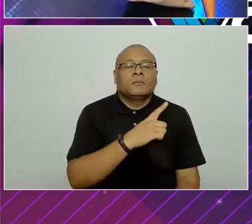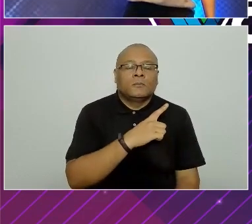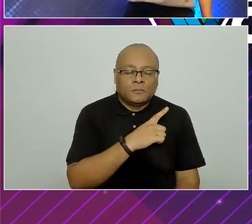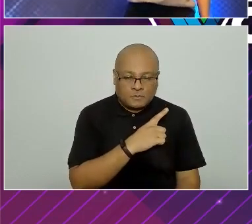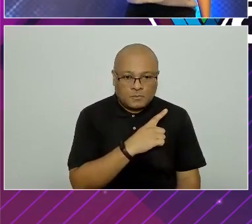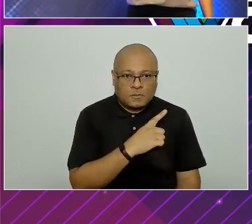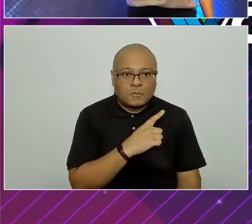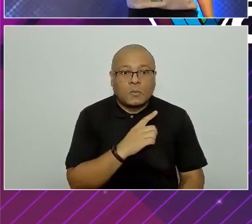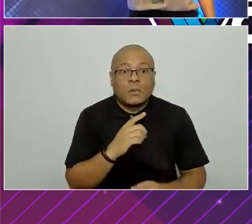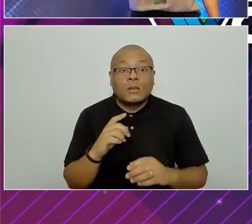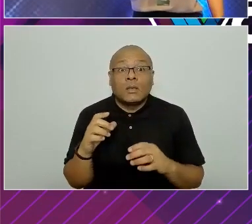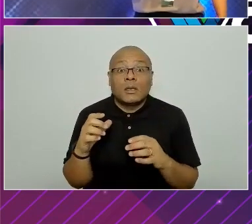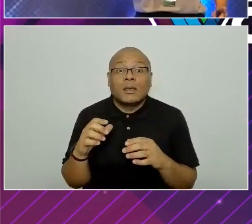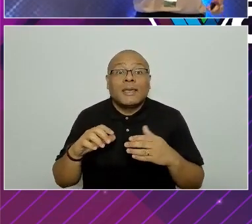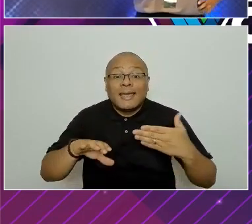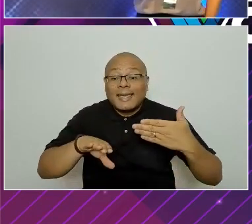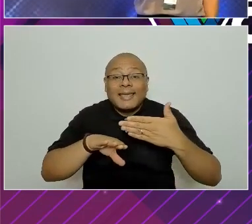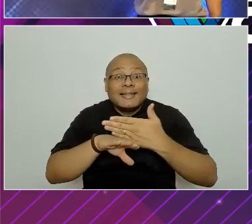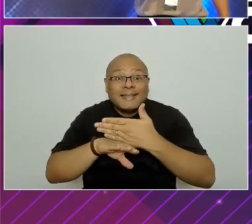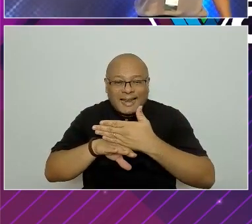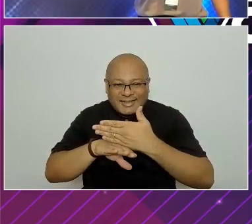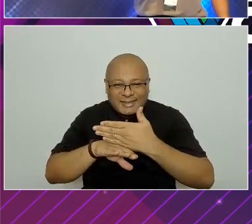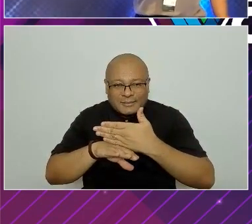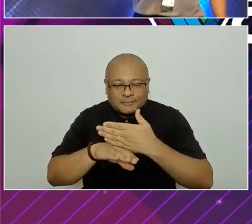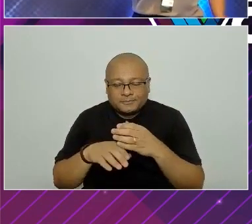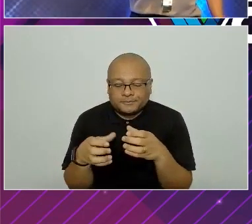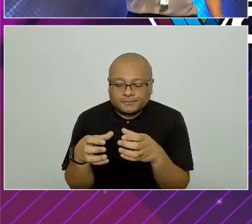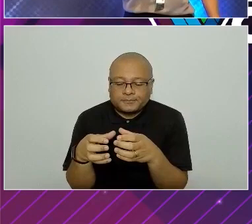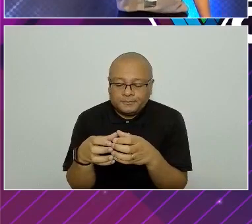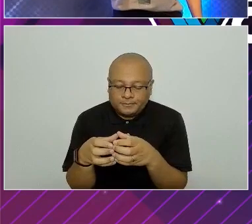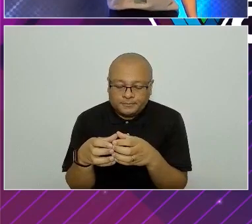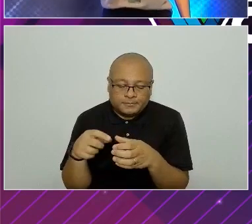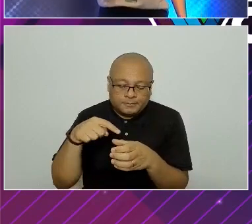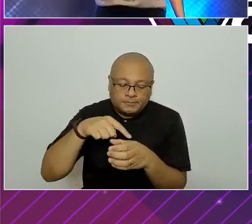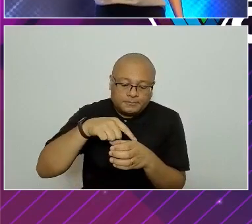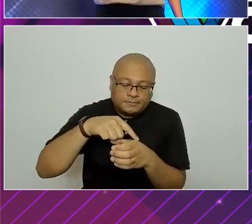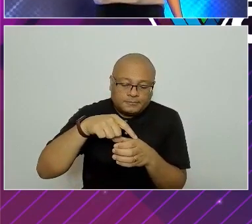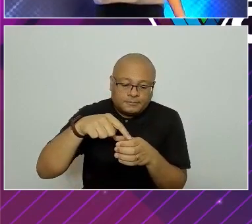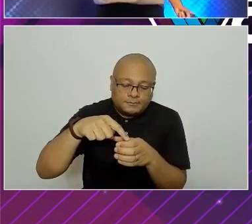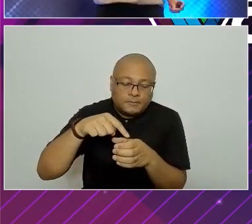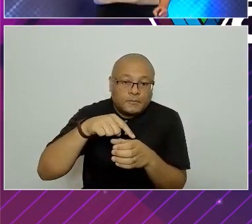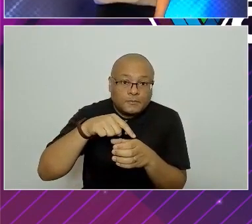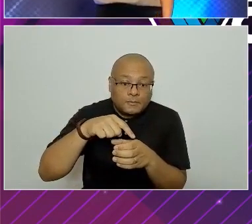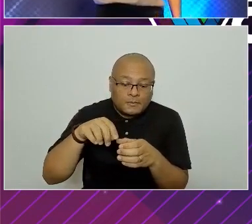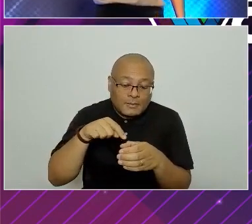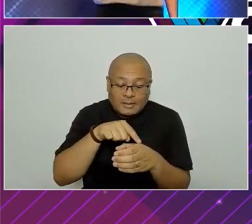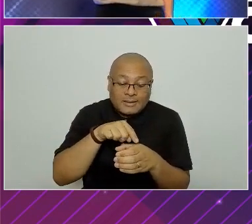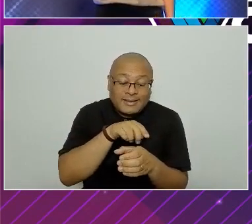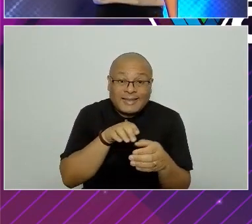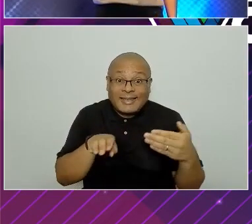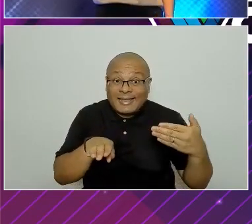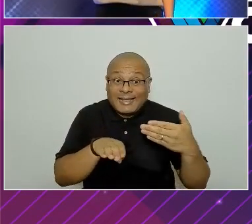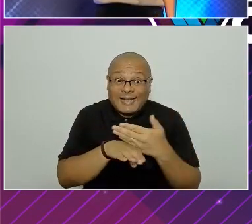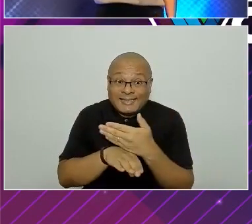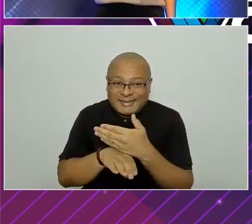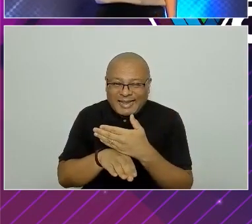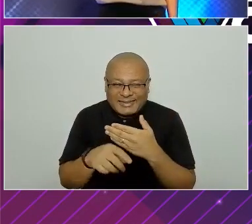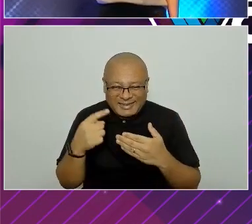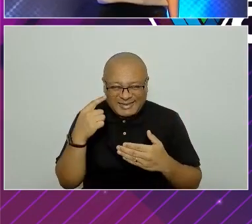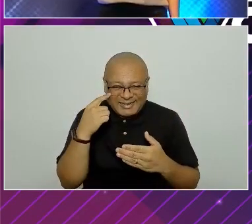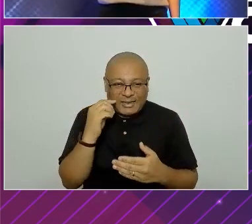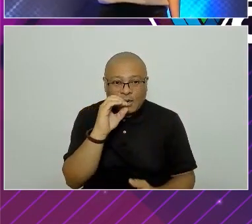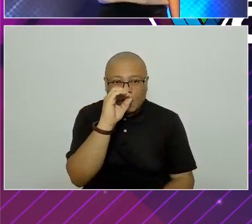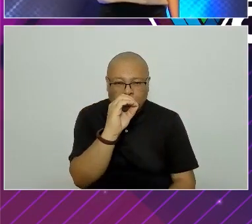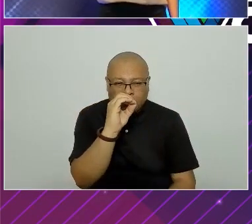de camadas, né? Então, eu tenho a primeira camada ali, que é a nossa camada de entrada, né? Esses pontinhos que estão